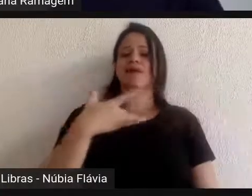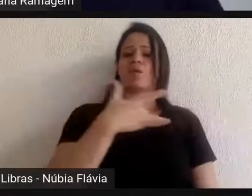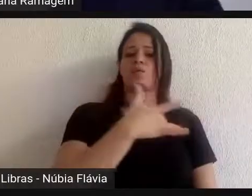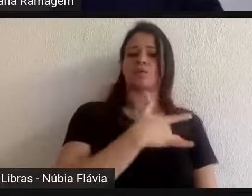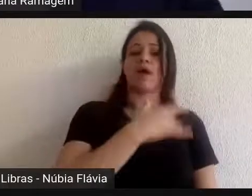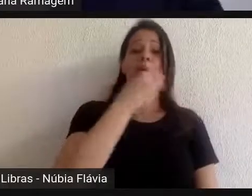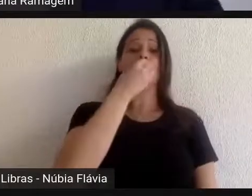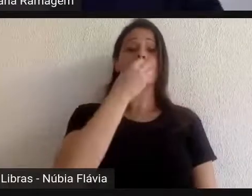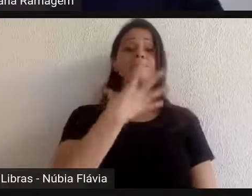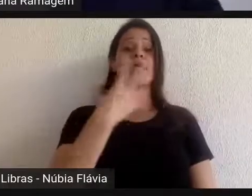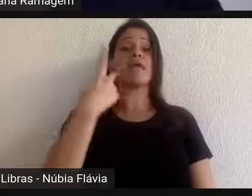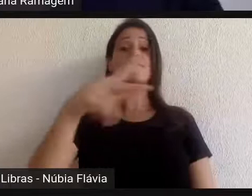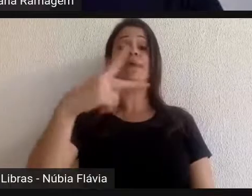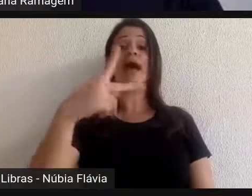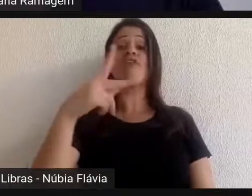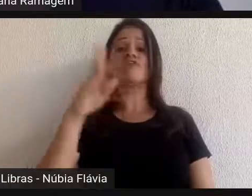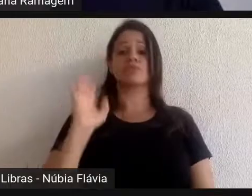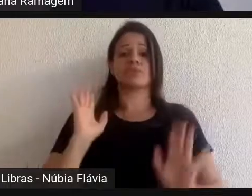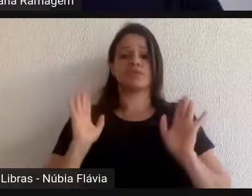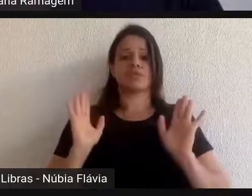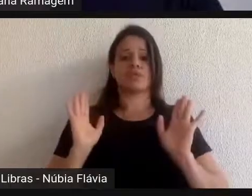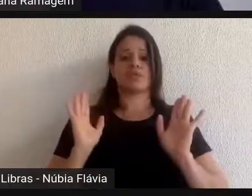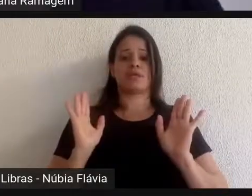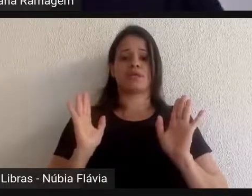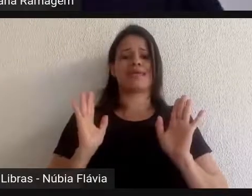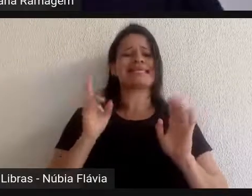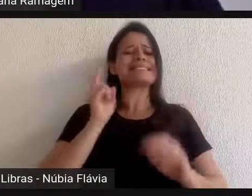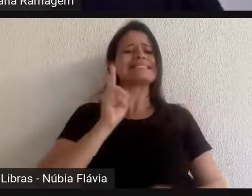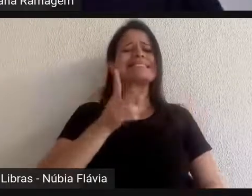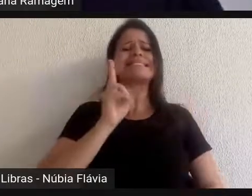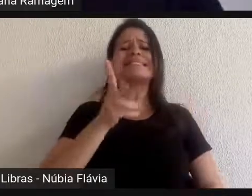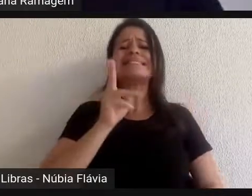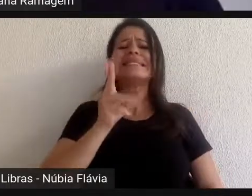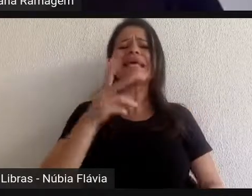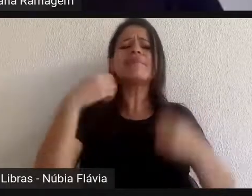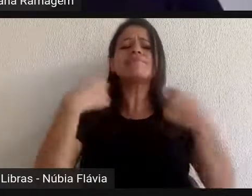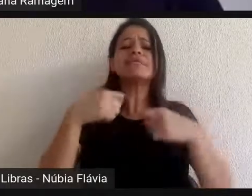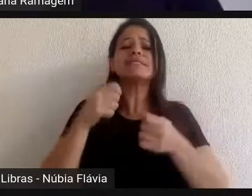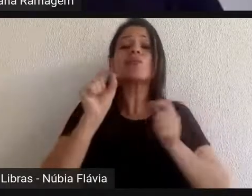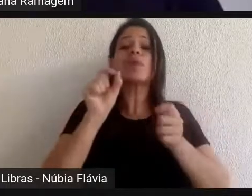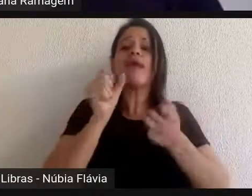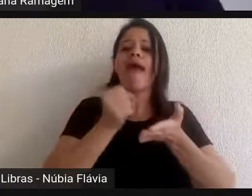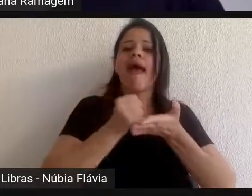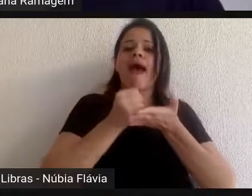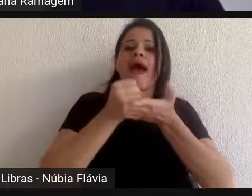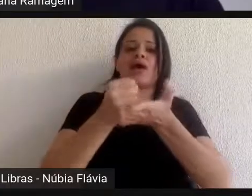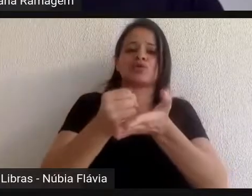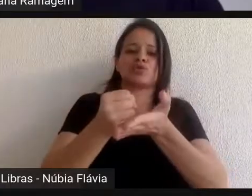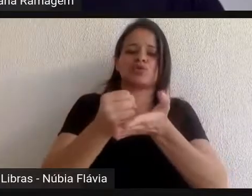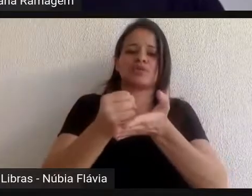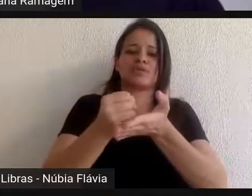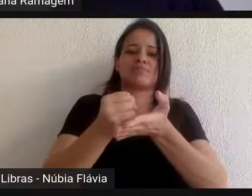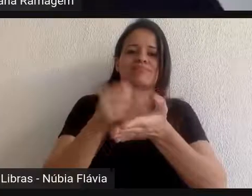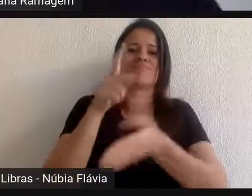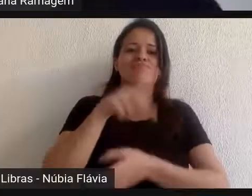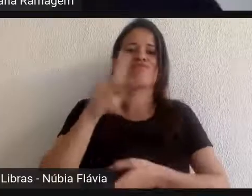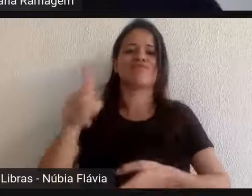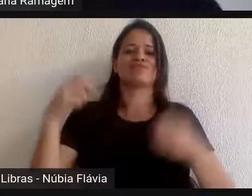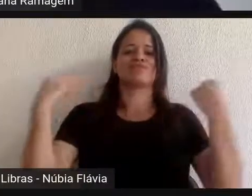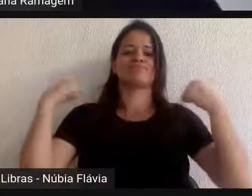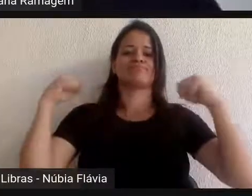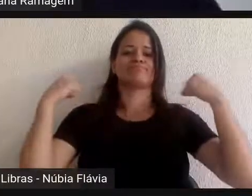bem-estar. Vá sempre procurando, com a ajuda de um profissional da área de educação física,